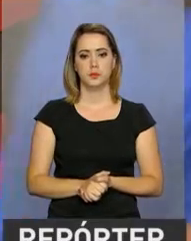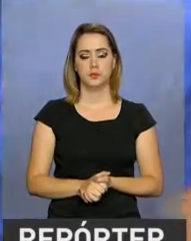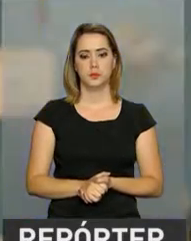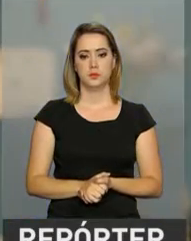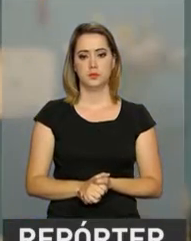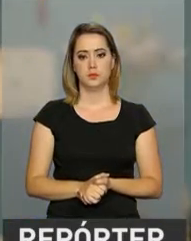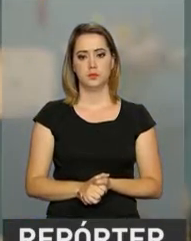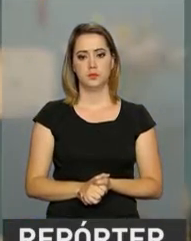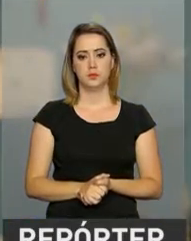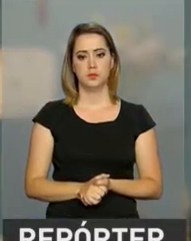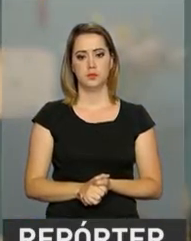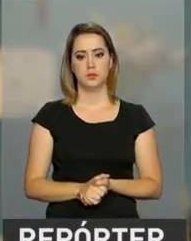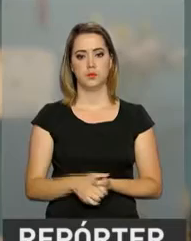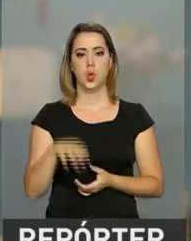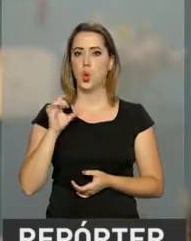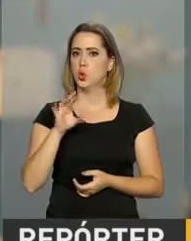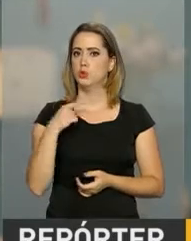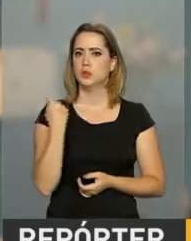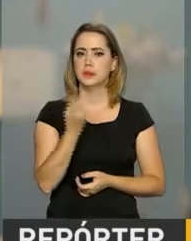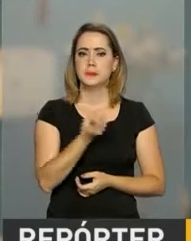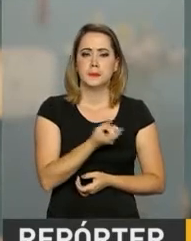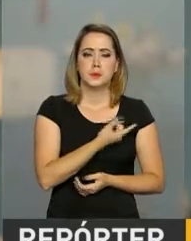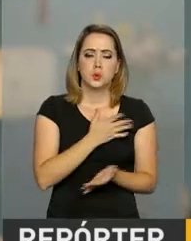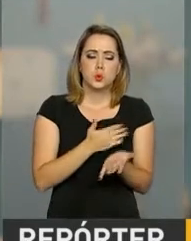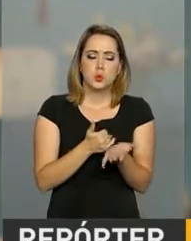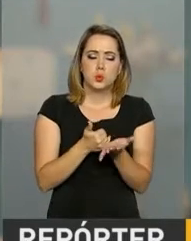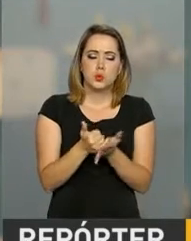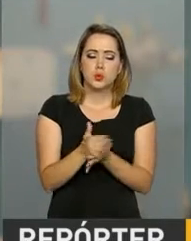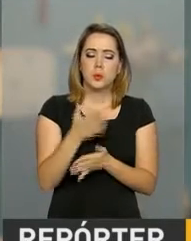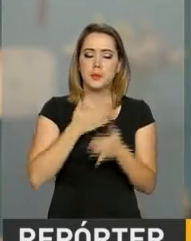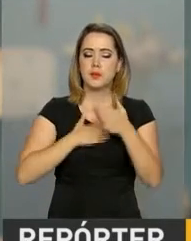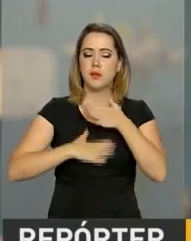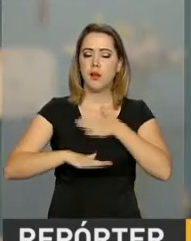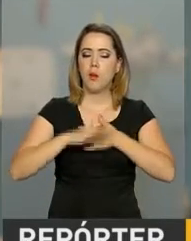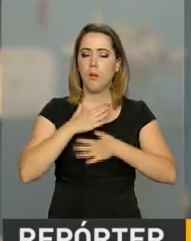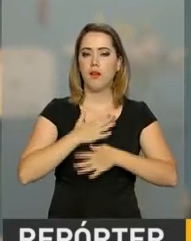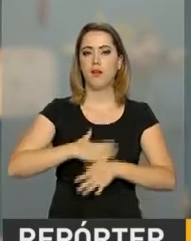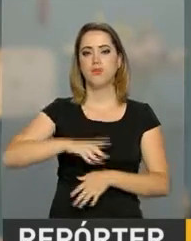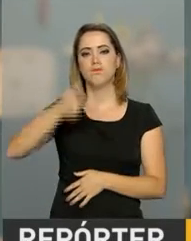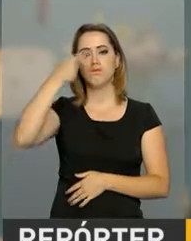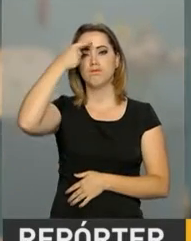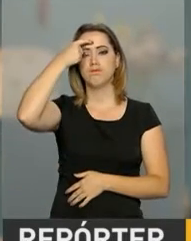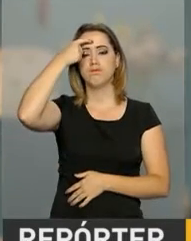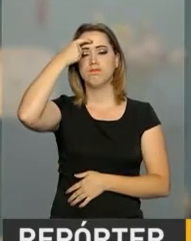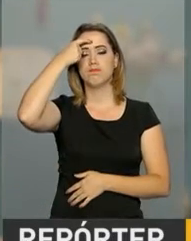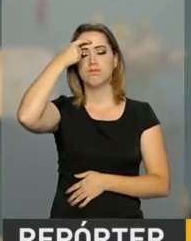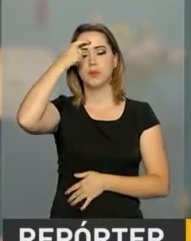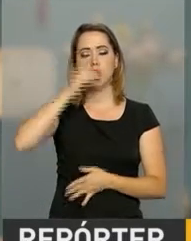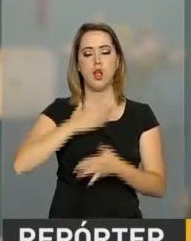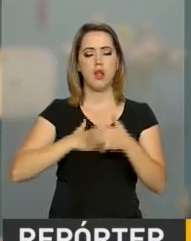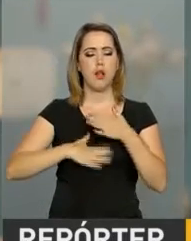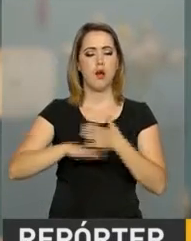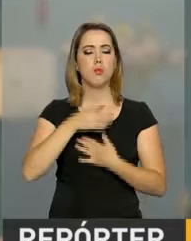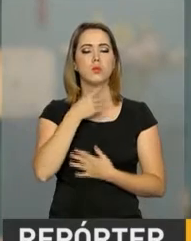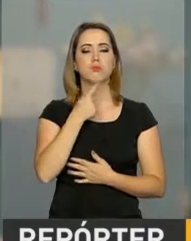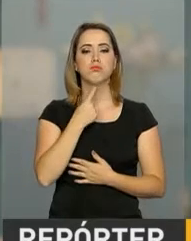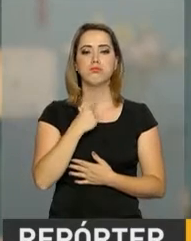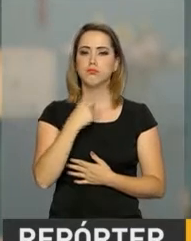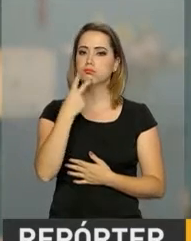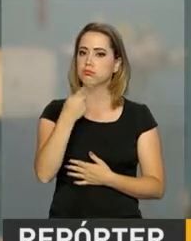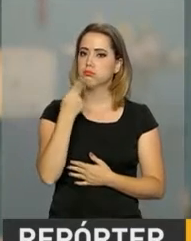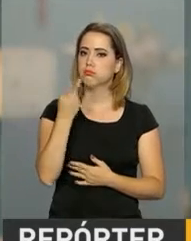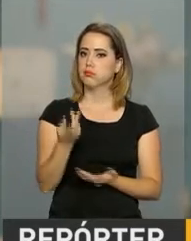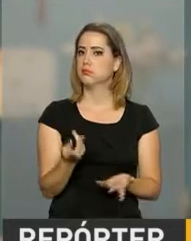só da gente começar a editar calma corpo acalmar a sala olhar os conteúdos mentais